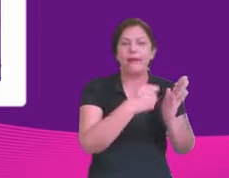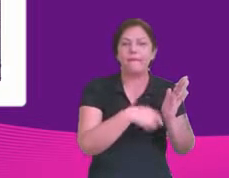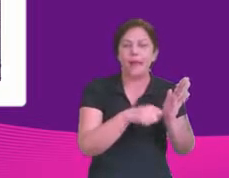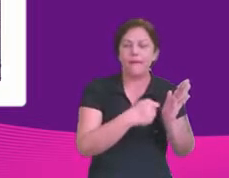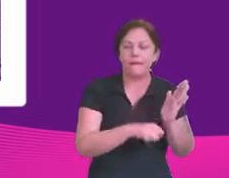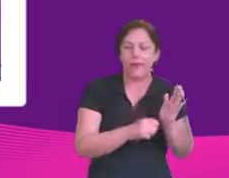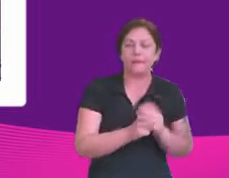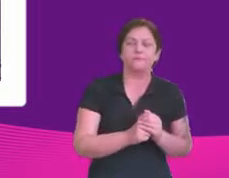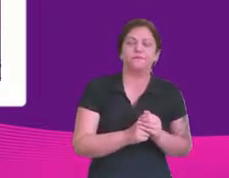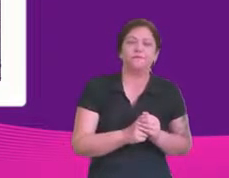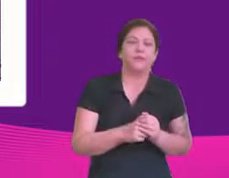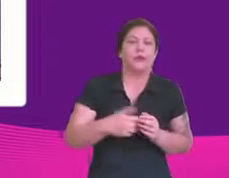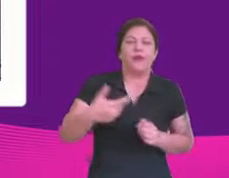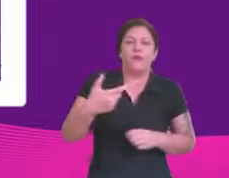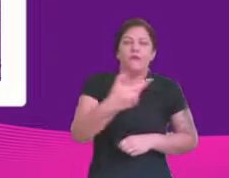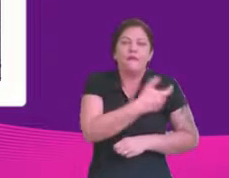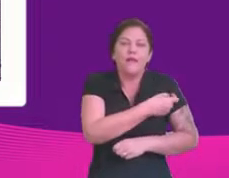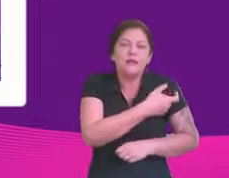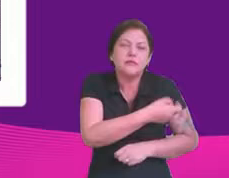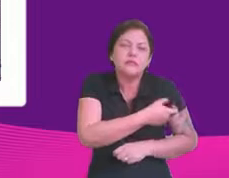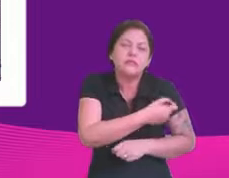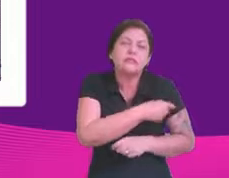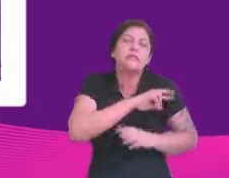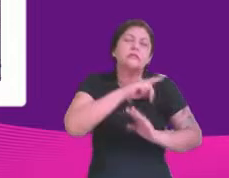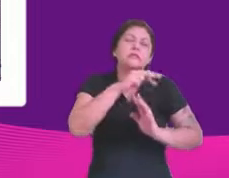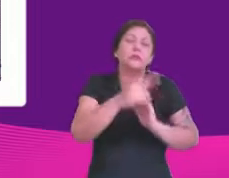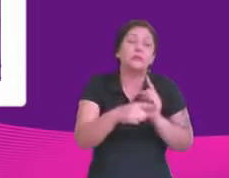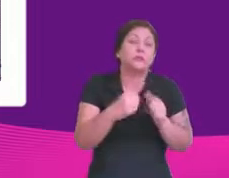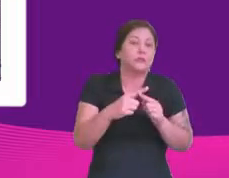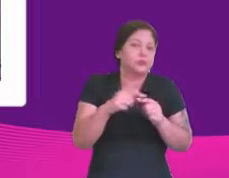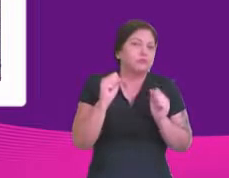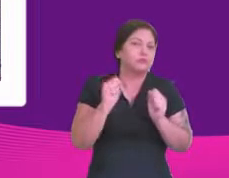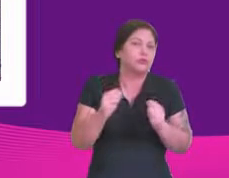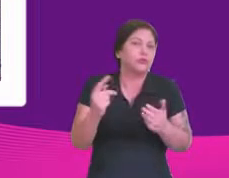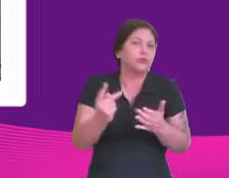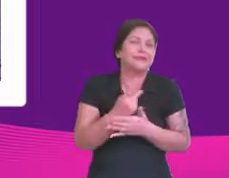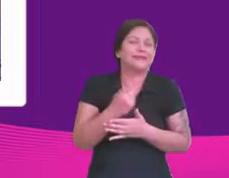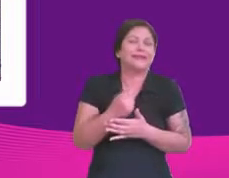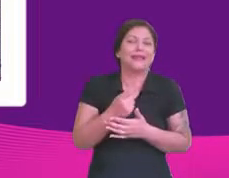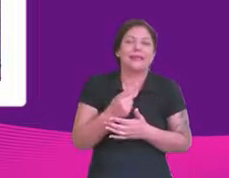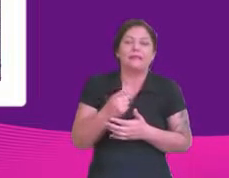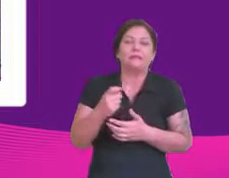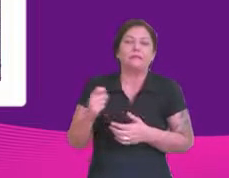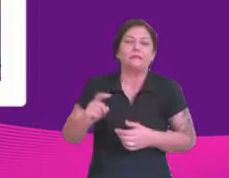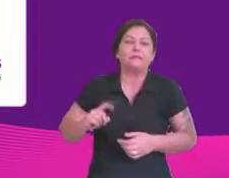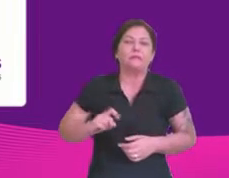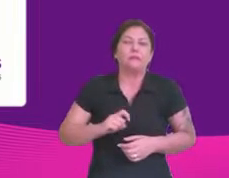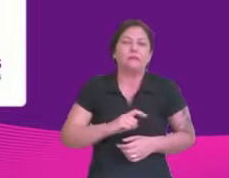sempre pós-operatório em CTI, devido a, geralmente, o procedimento costuma ser muito extenso.